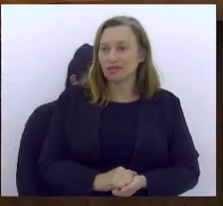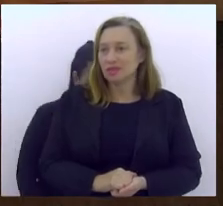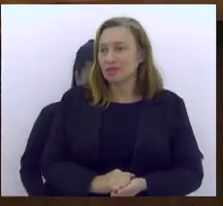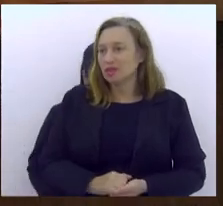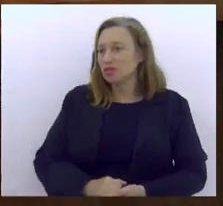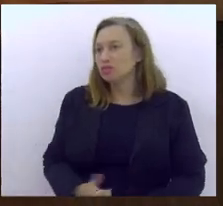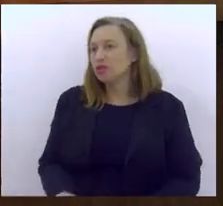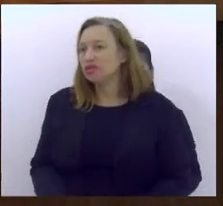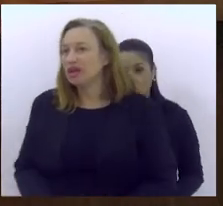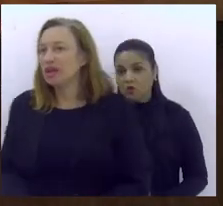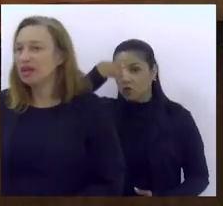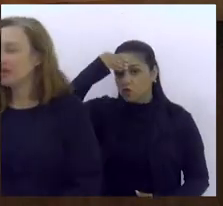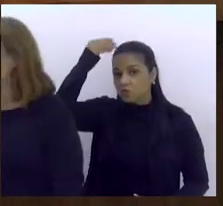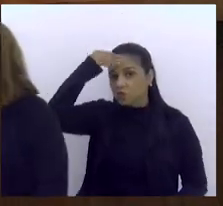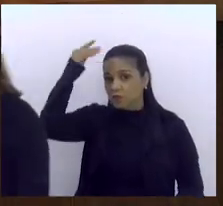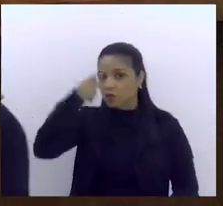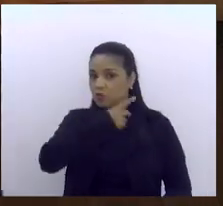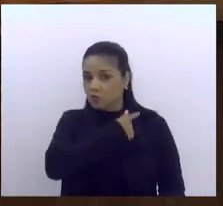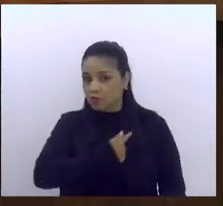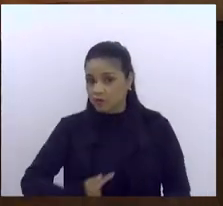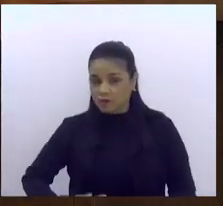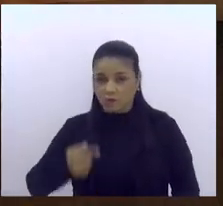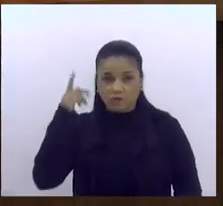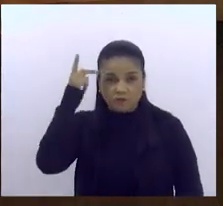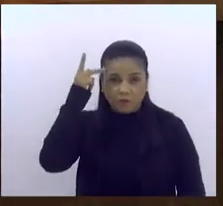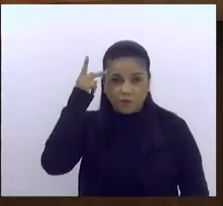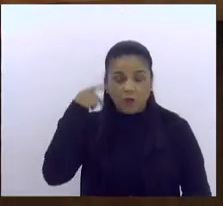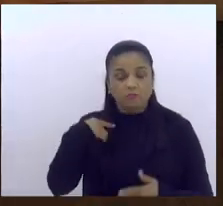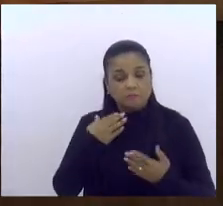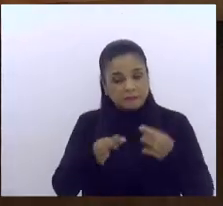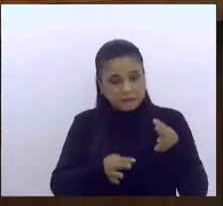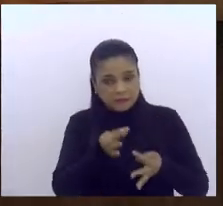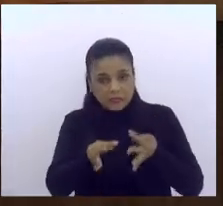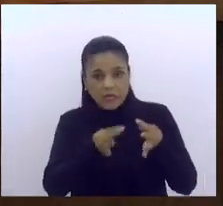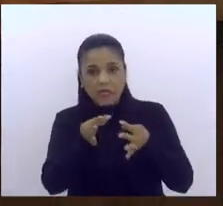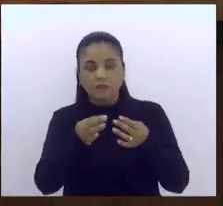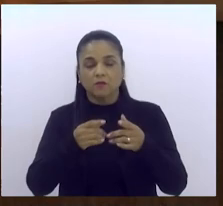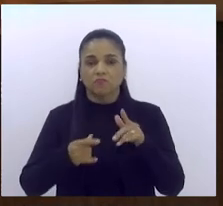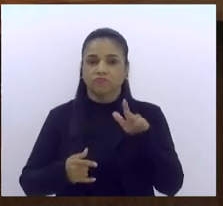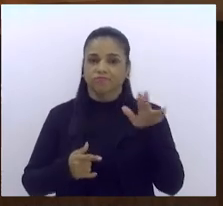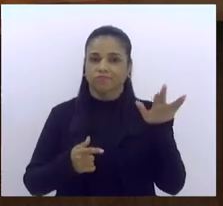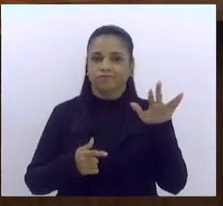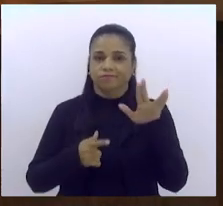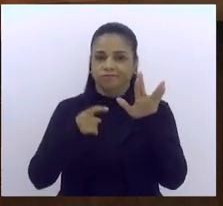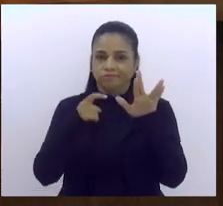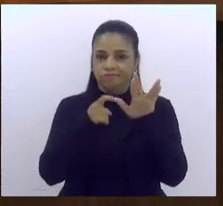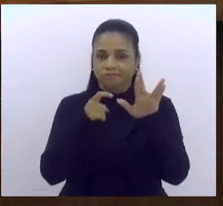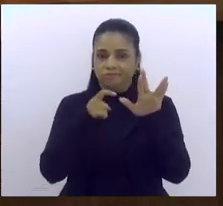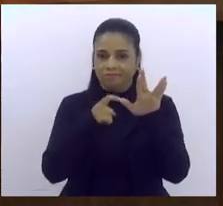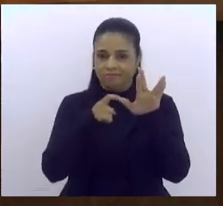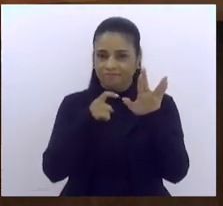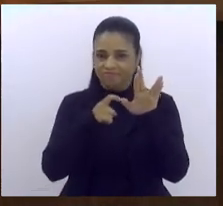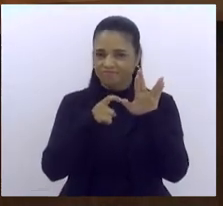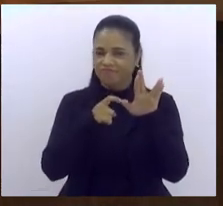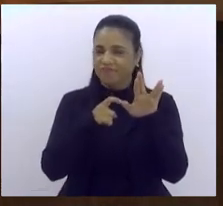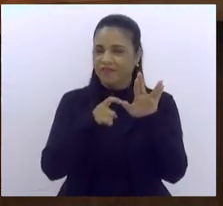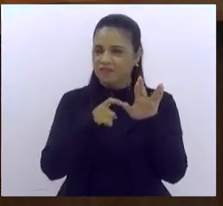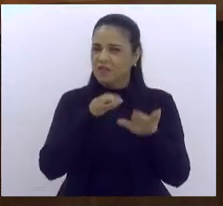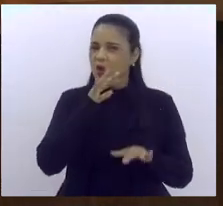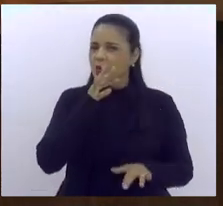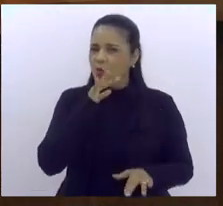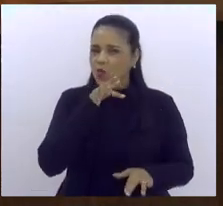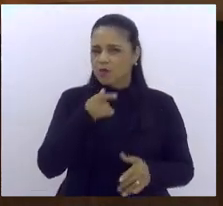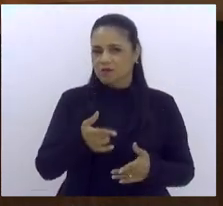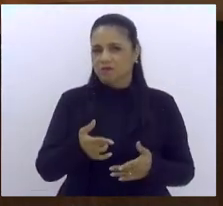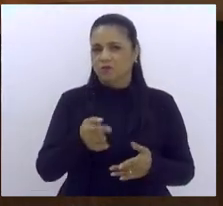dele se trata com canabidiol. Então, realmente, seria muito ruim você estigmatizar